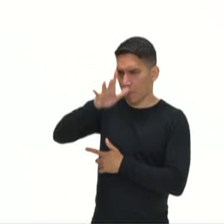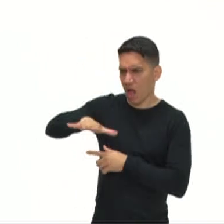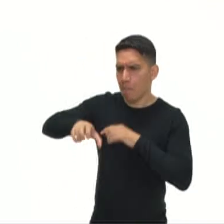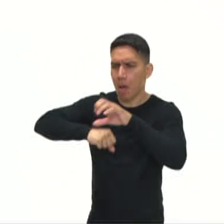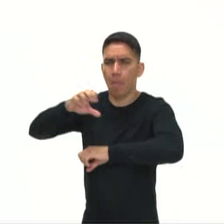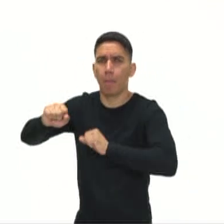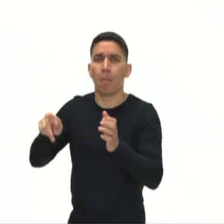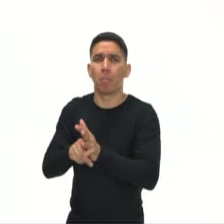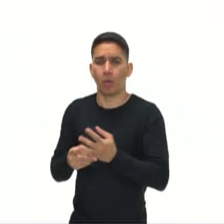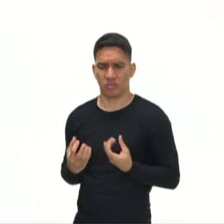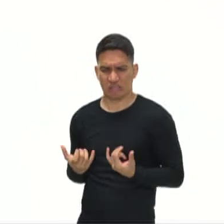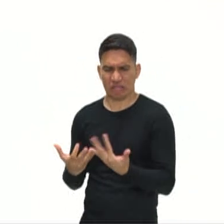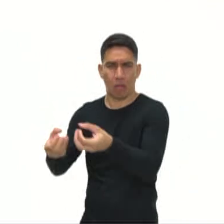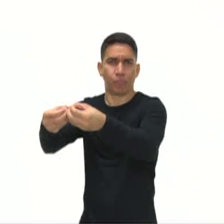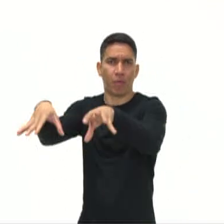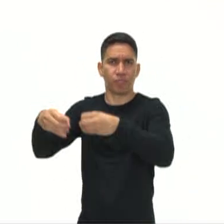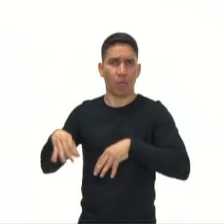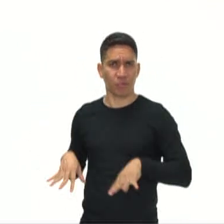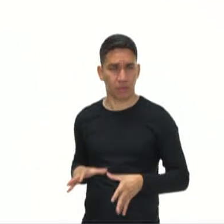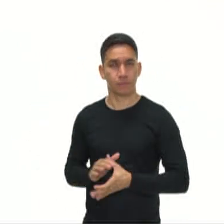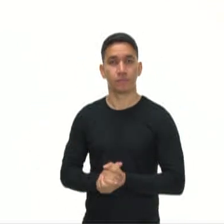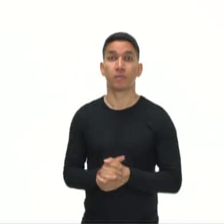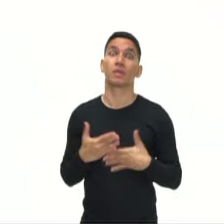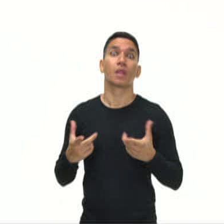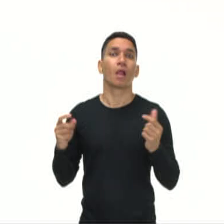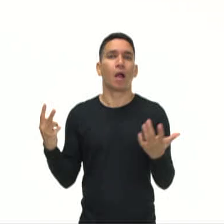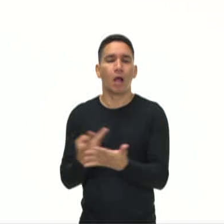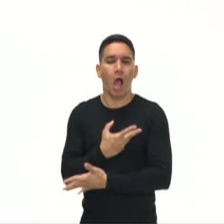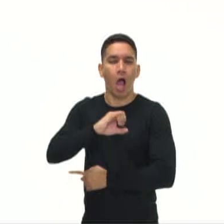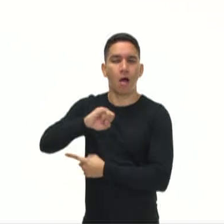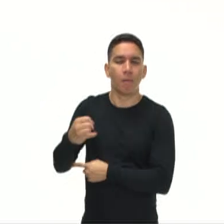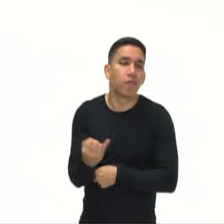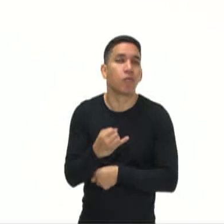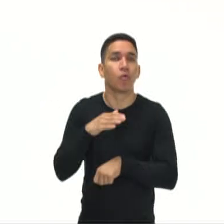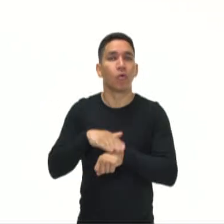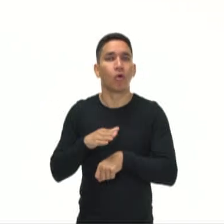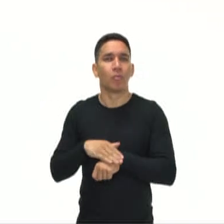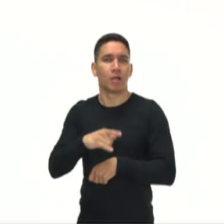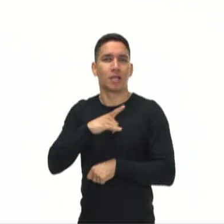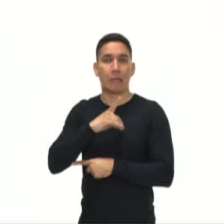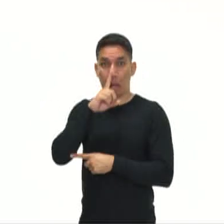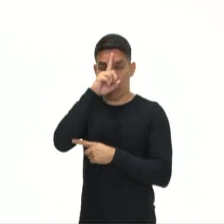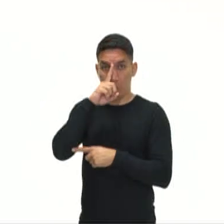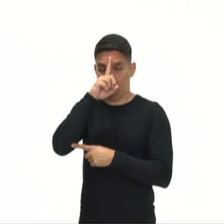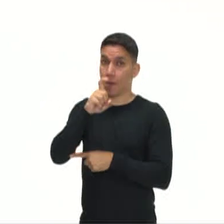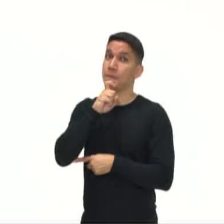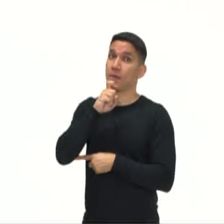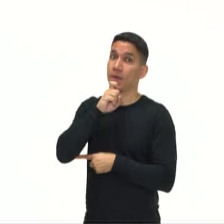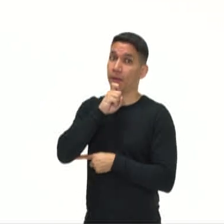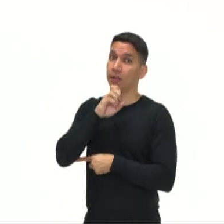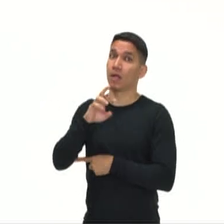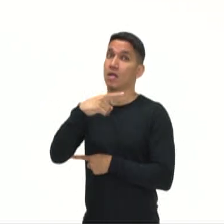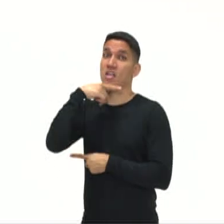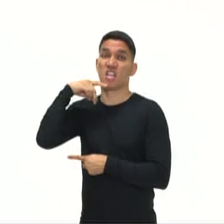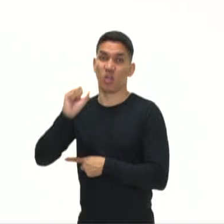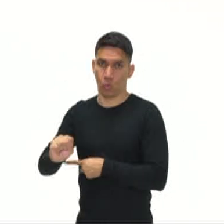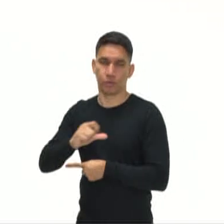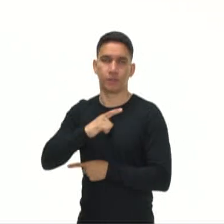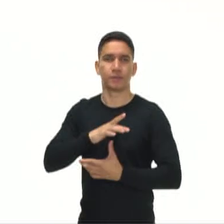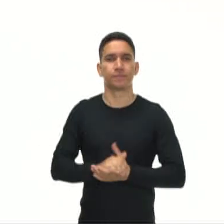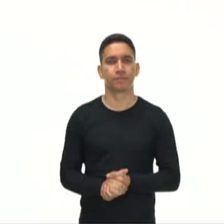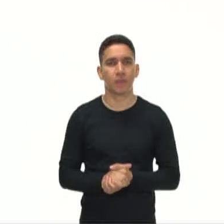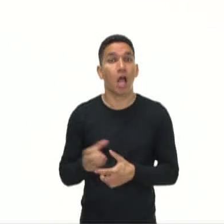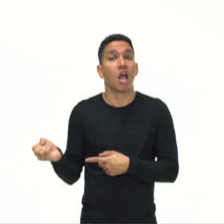utilizando a tática da terra arrasada e se aproveitando dos perigos que o inverno russo trazia. A nova